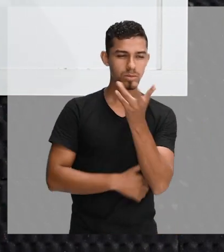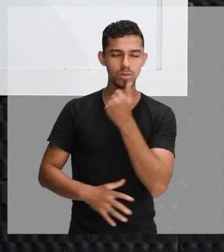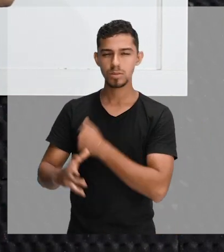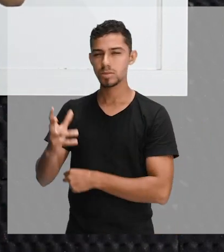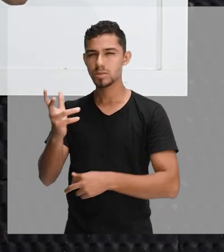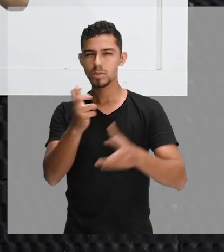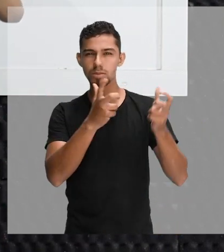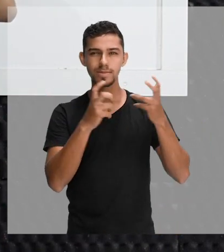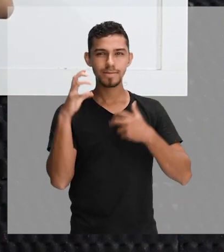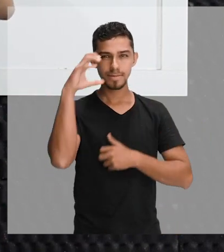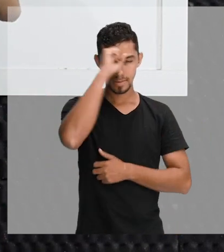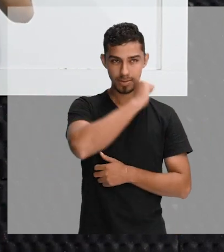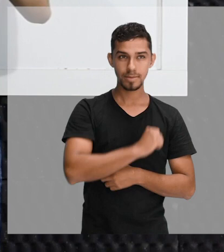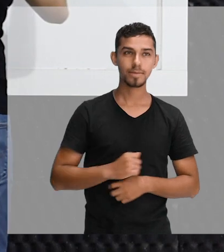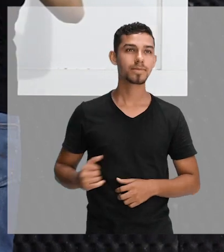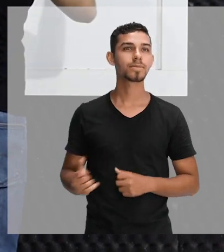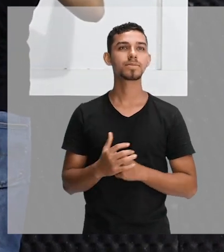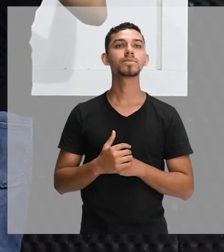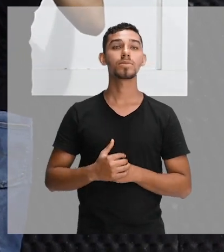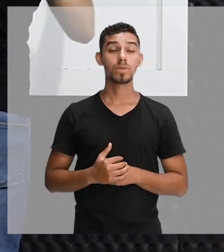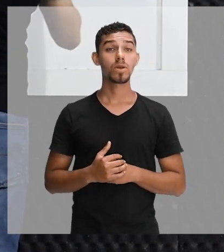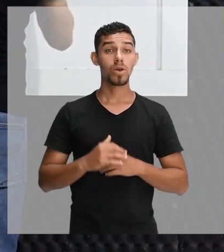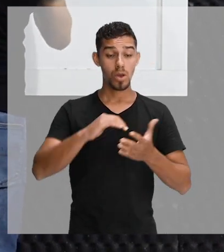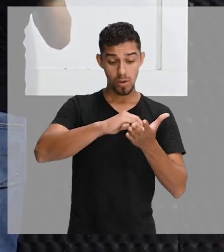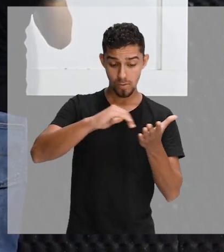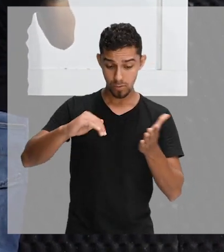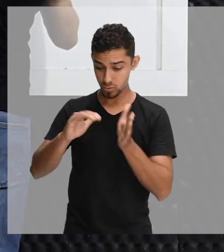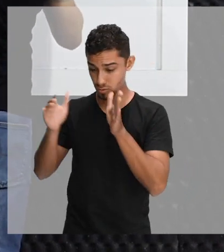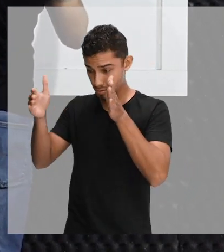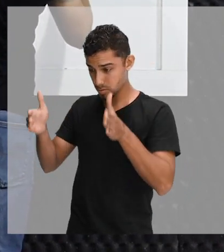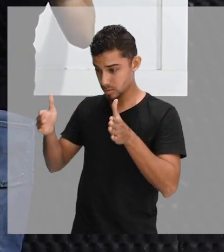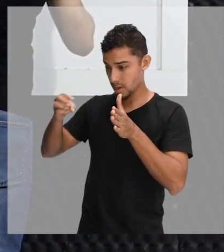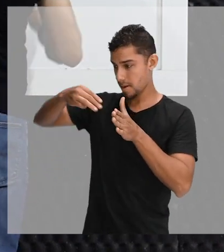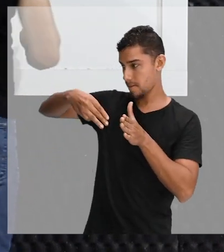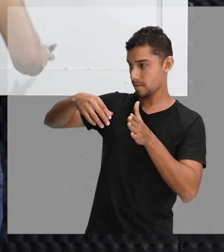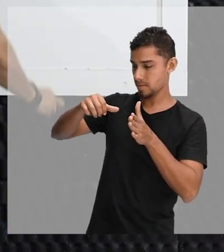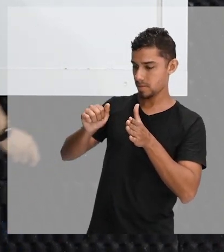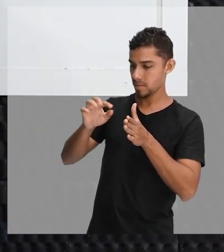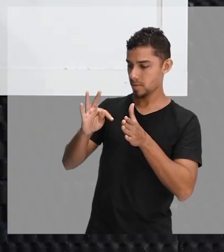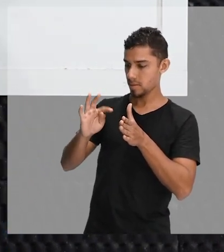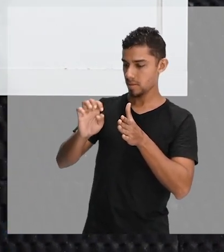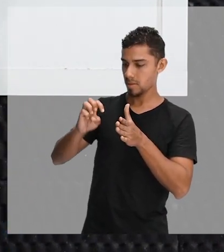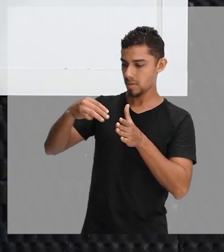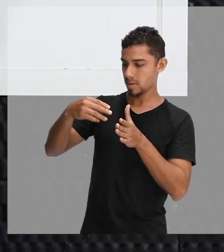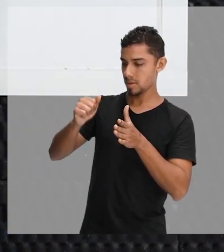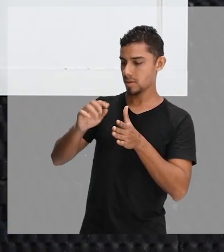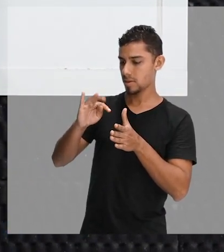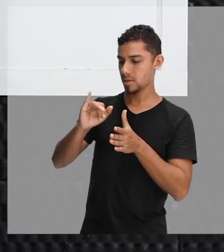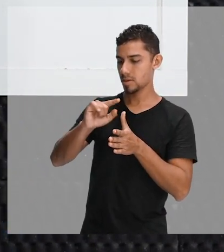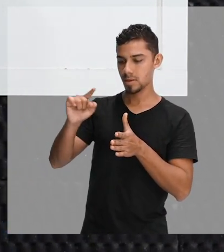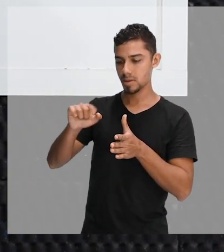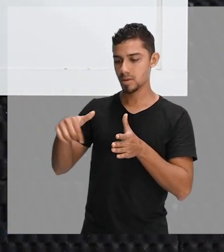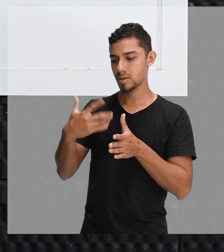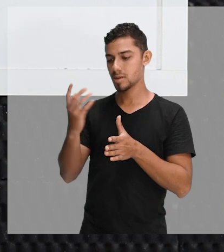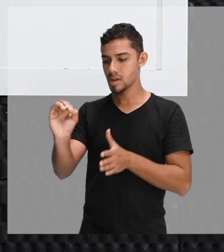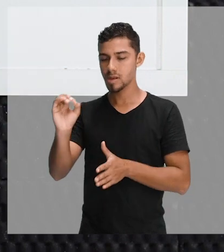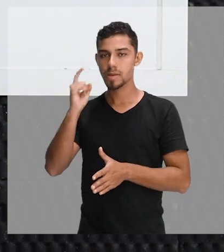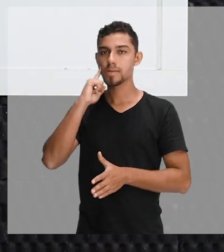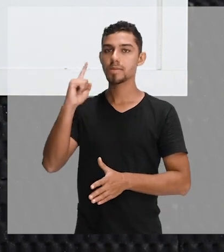aqui, olha, eu vou separar a matematização, certo? Como um elemento que